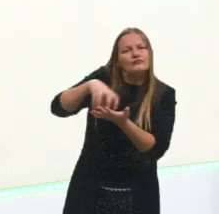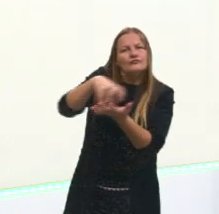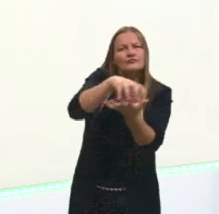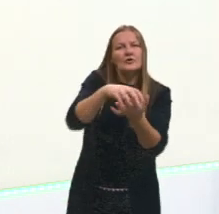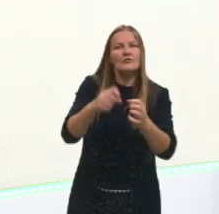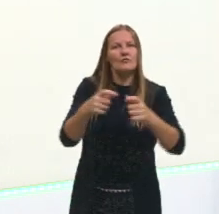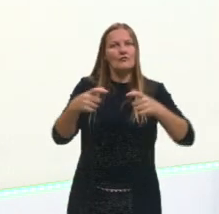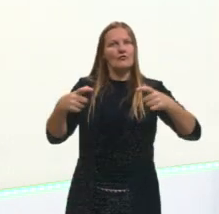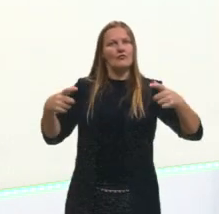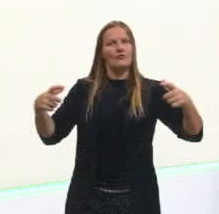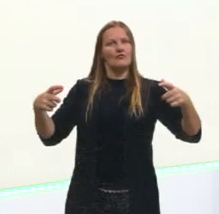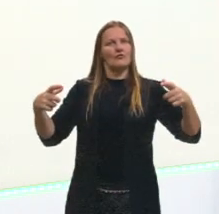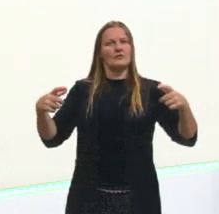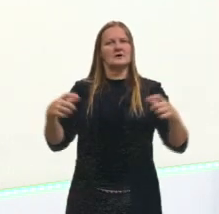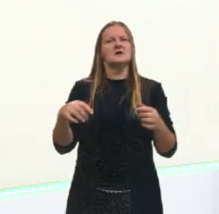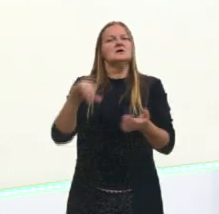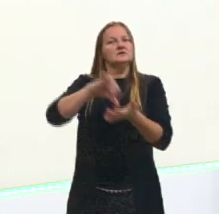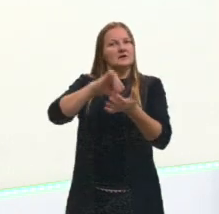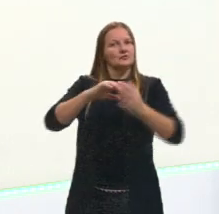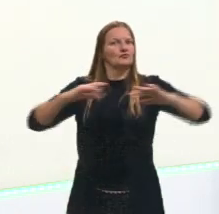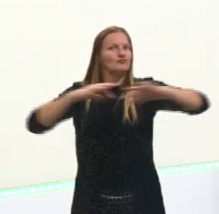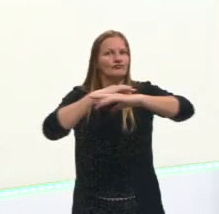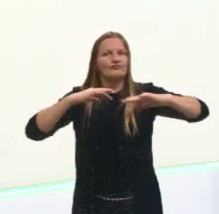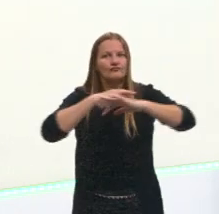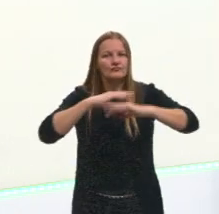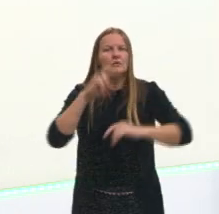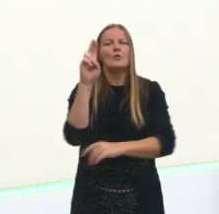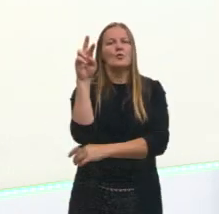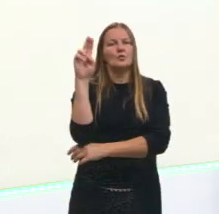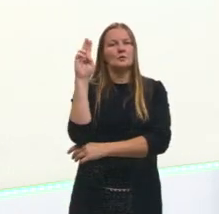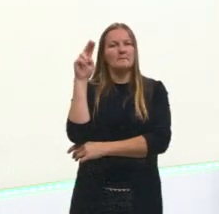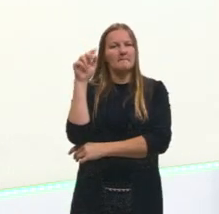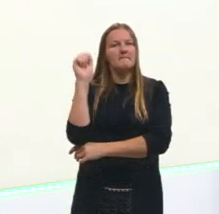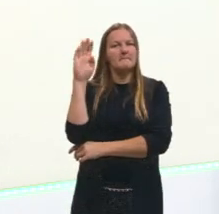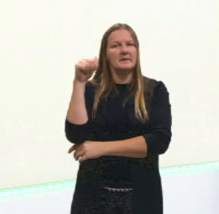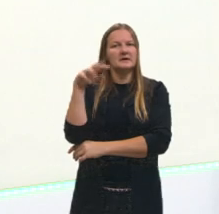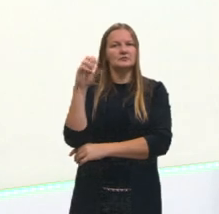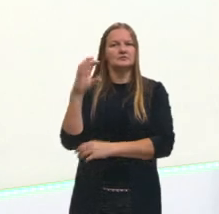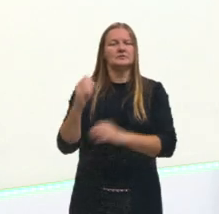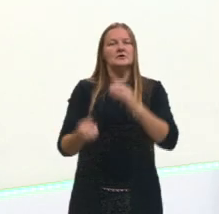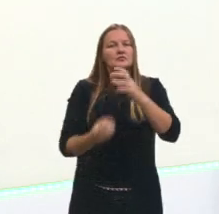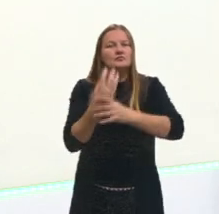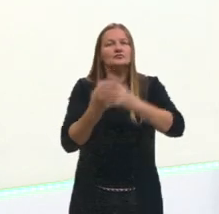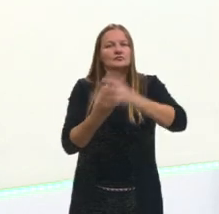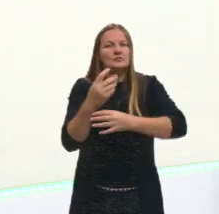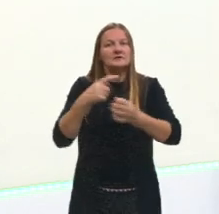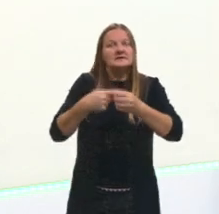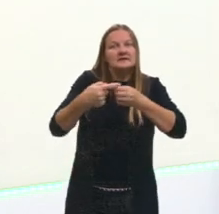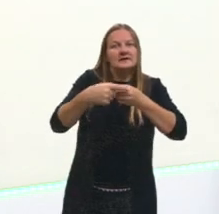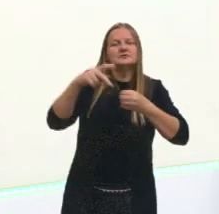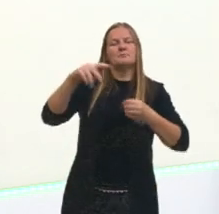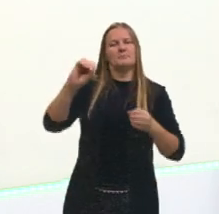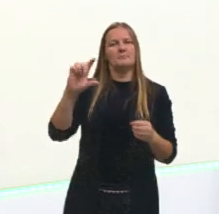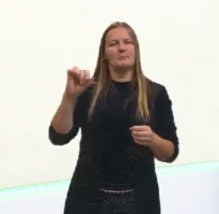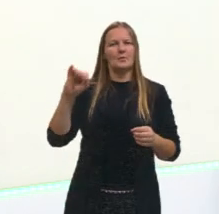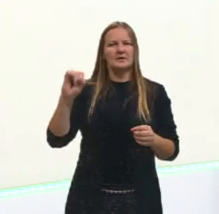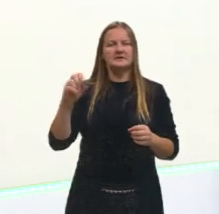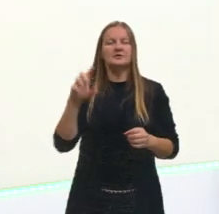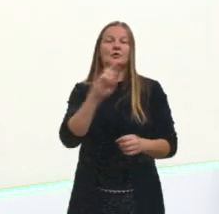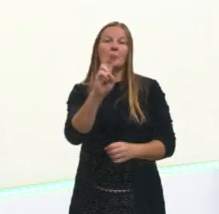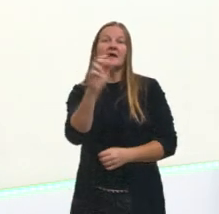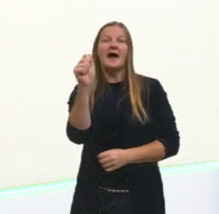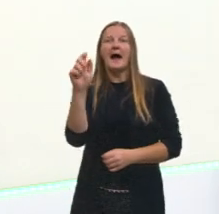muito e vão virar grandes centros urbanos e em seguida ao surgimento da pólis a gente vai ter o